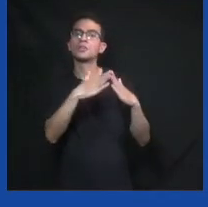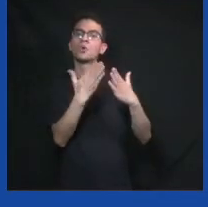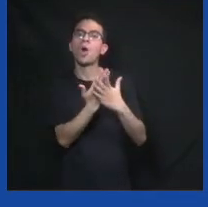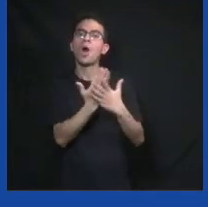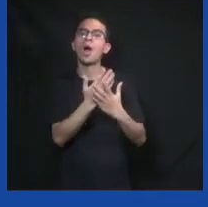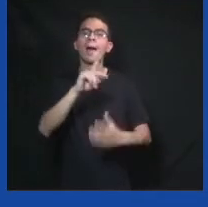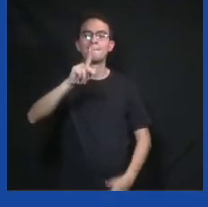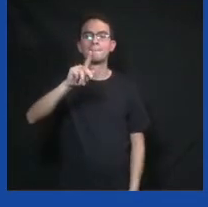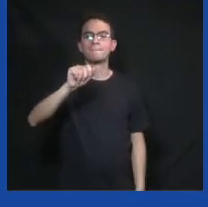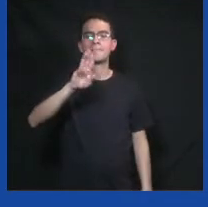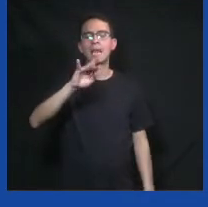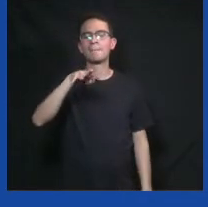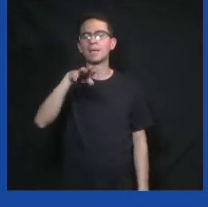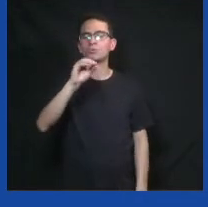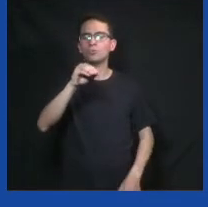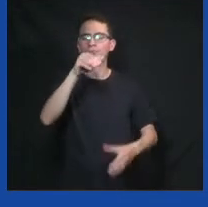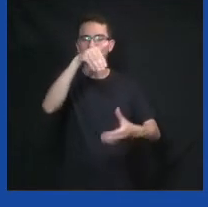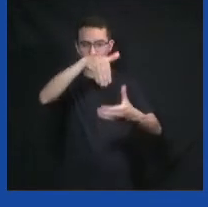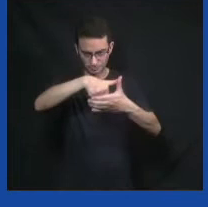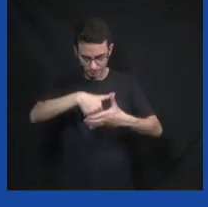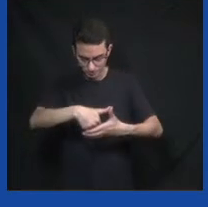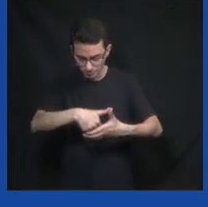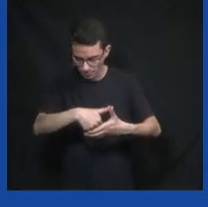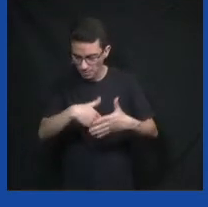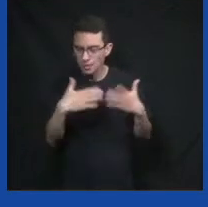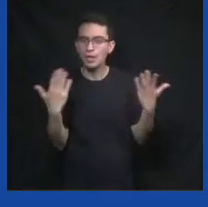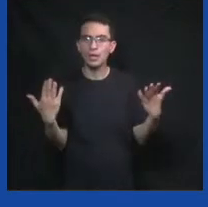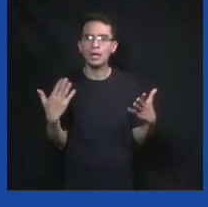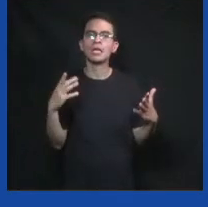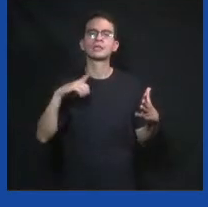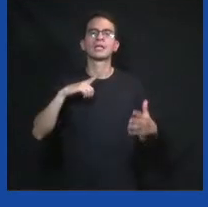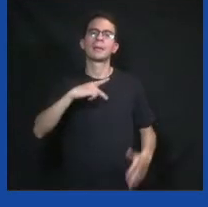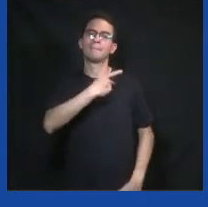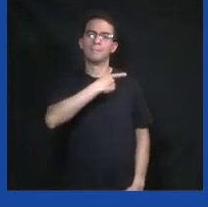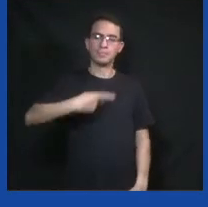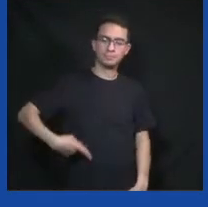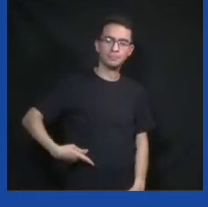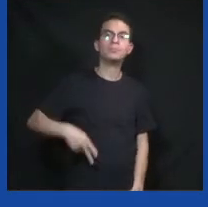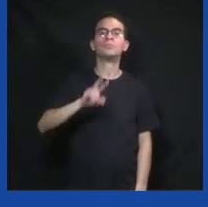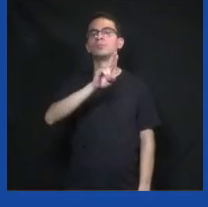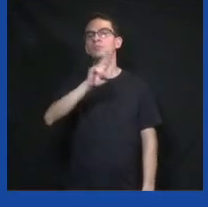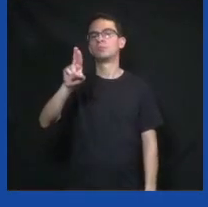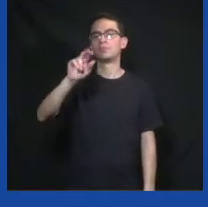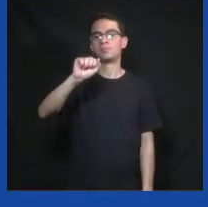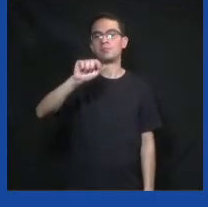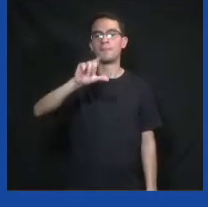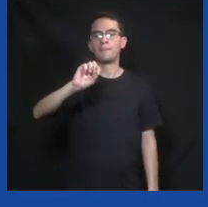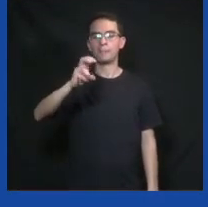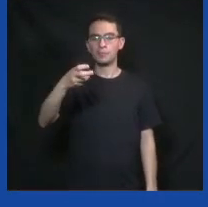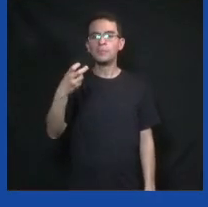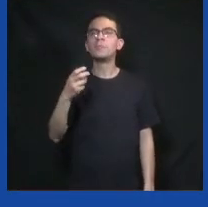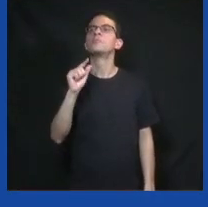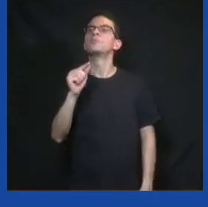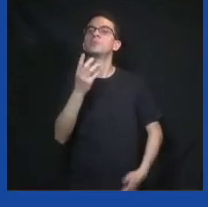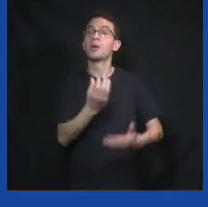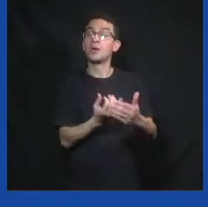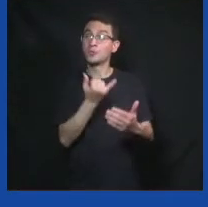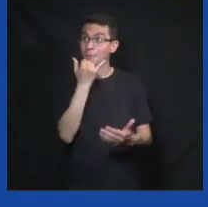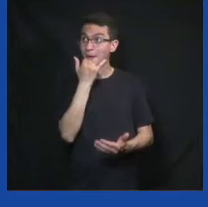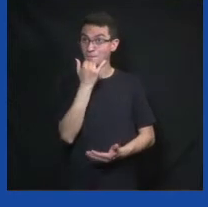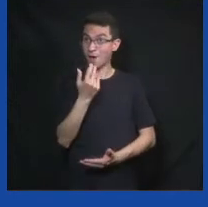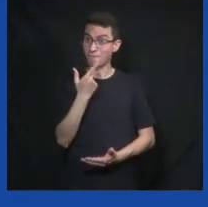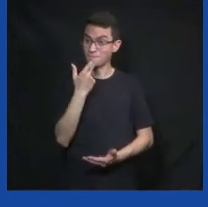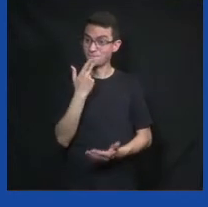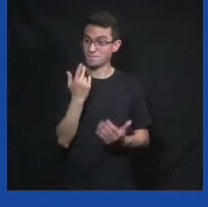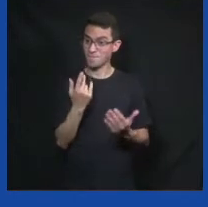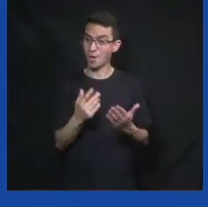Paulo, sob coordenação, sob a presidência do Alex, está lançando, né, Alex? Vou dar um spoiler aqui,